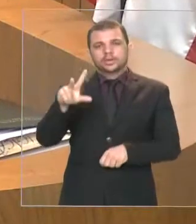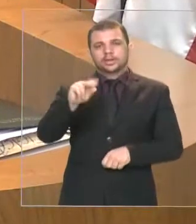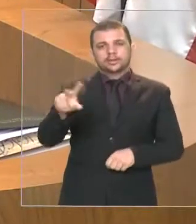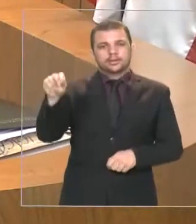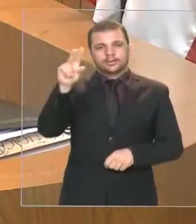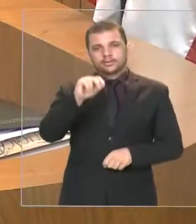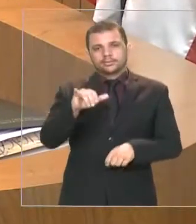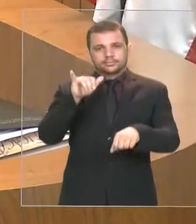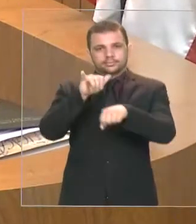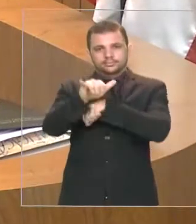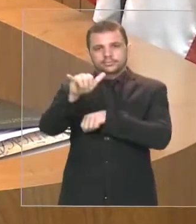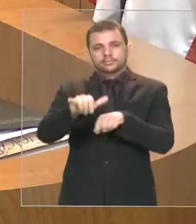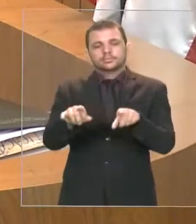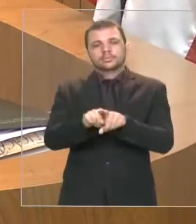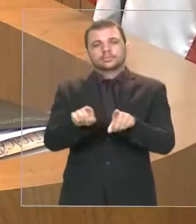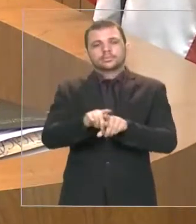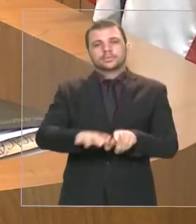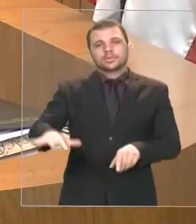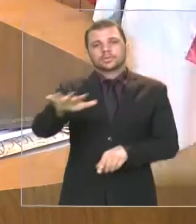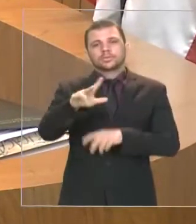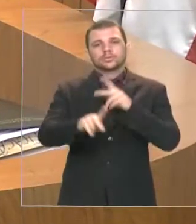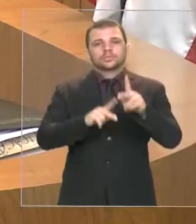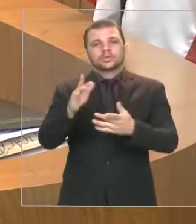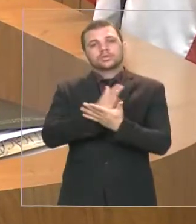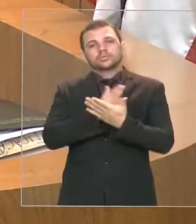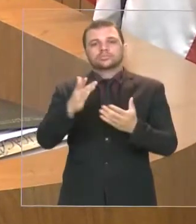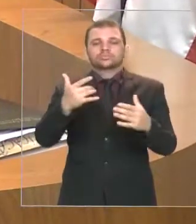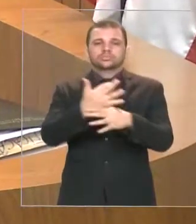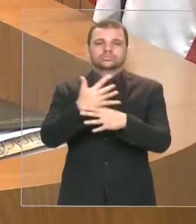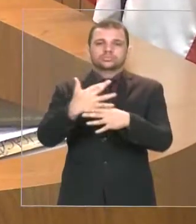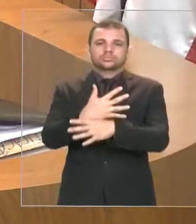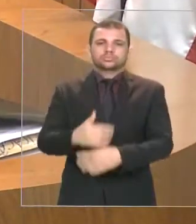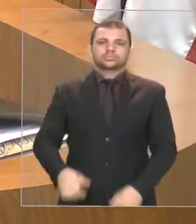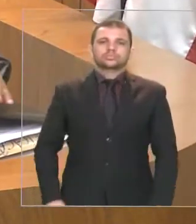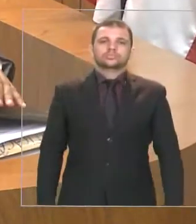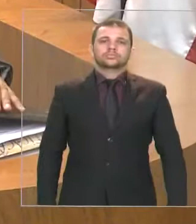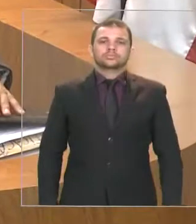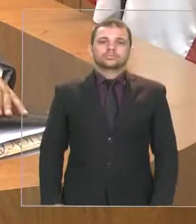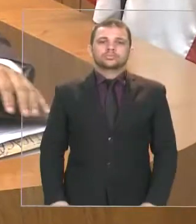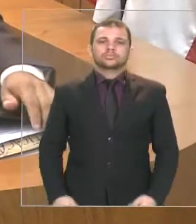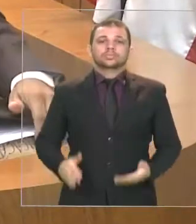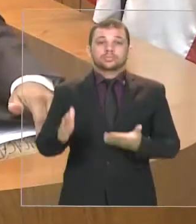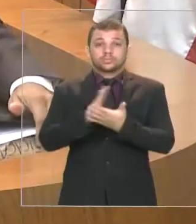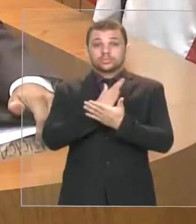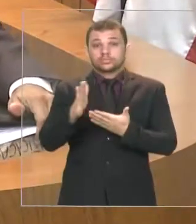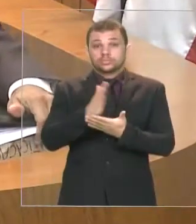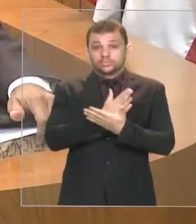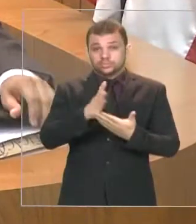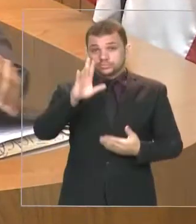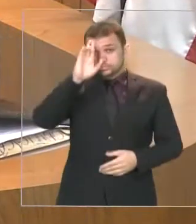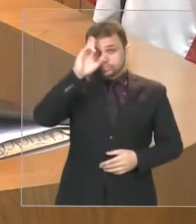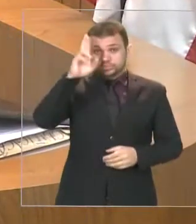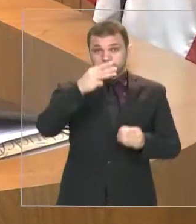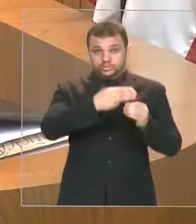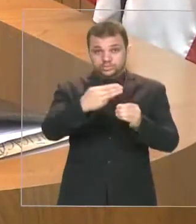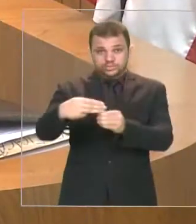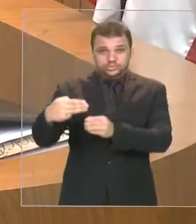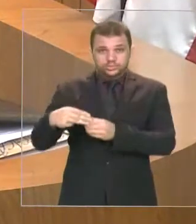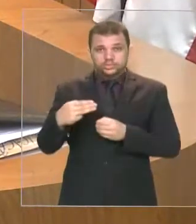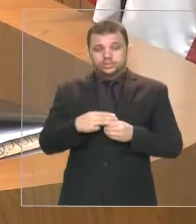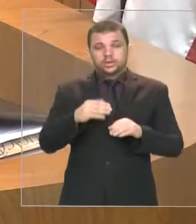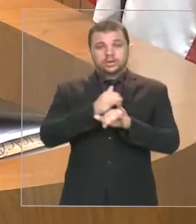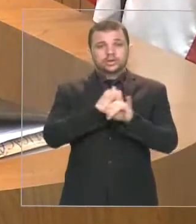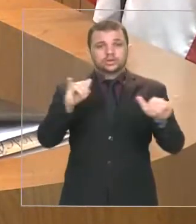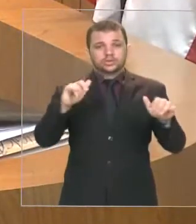enrolar, para enganar a população de alguns municípios. Alguns gestores municipais